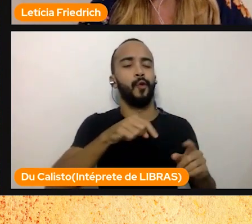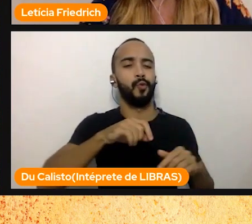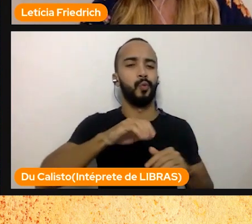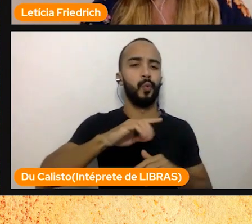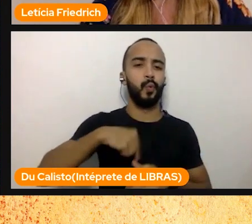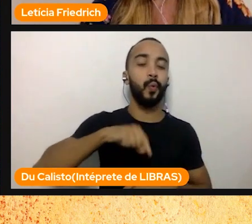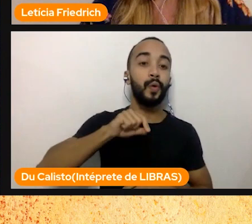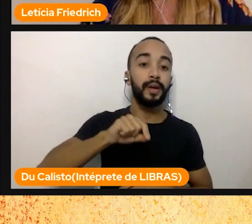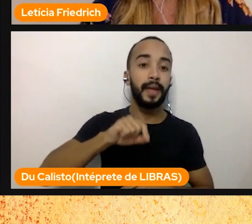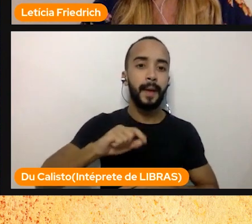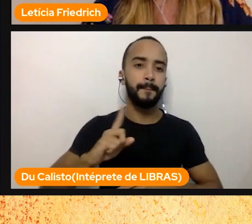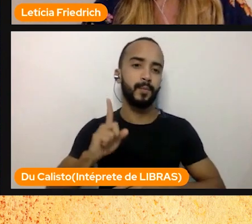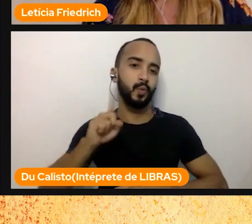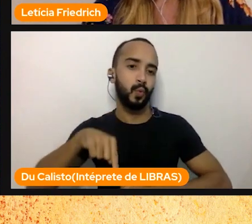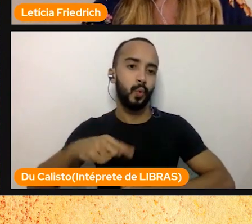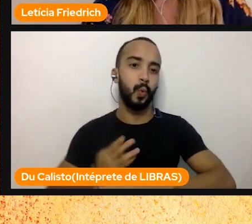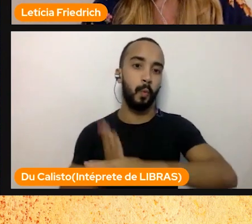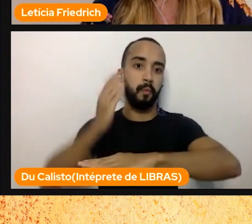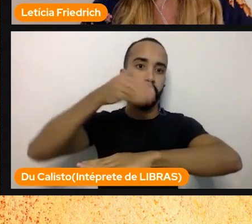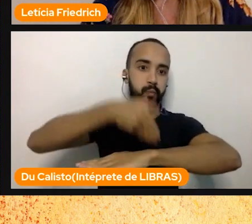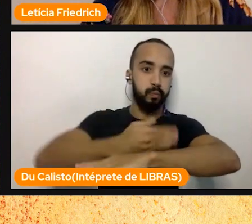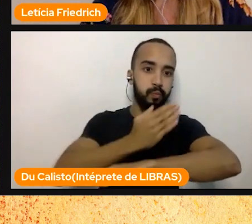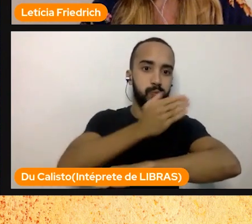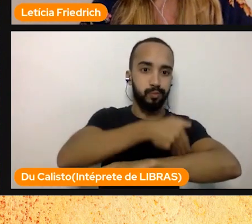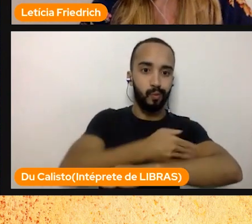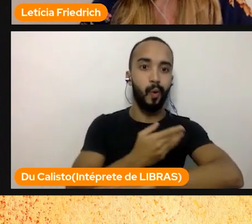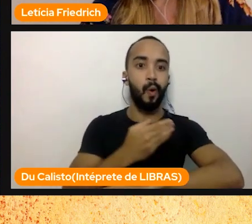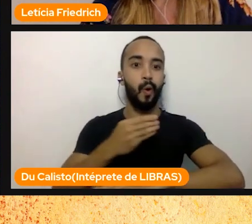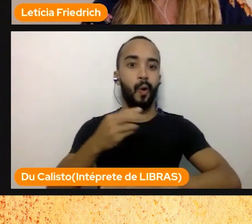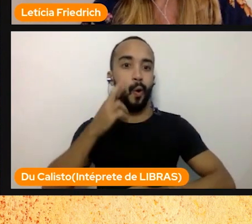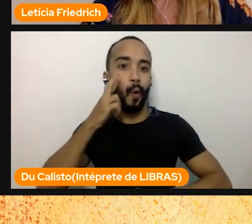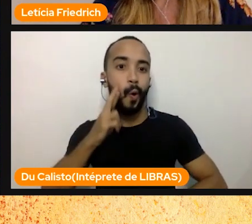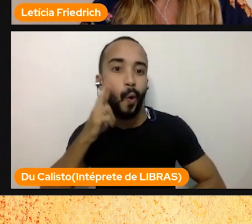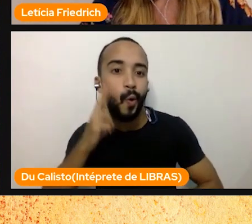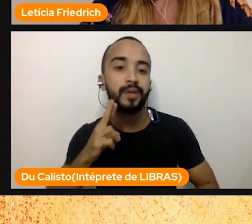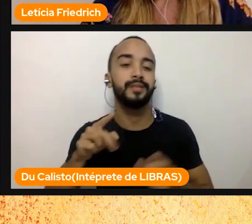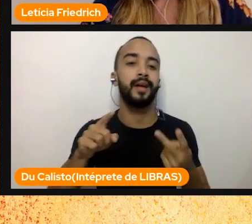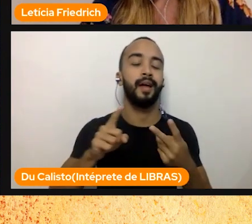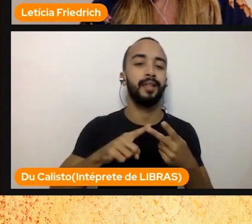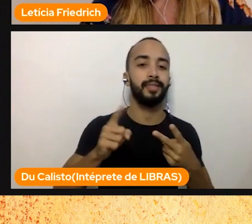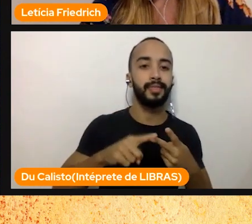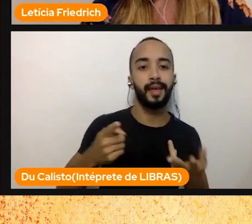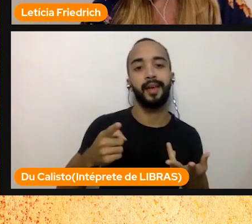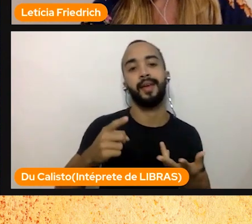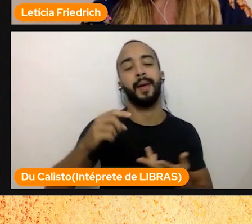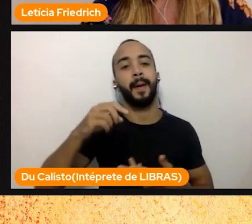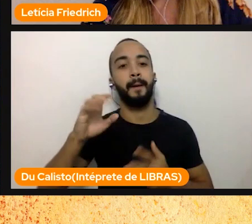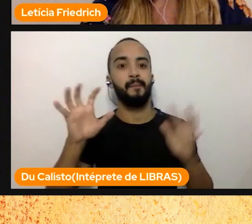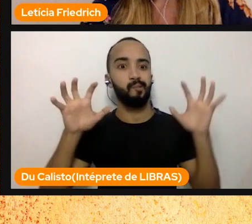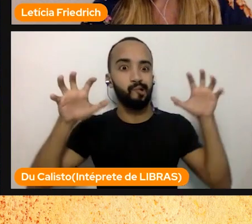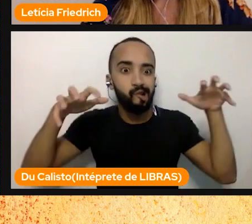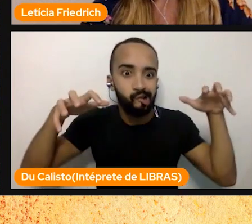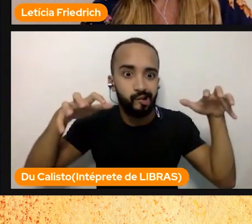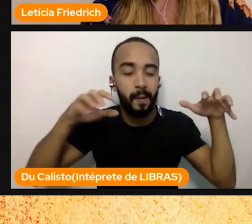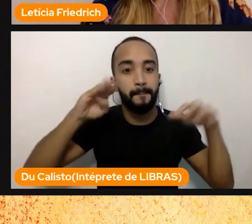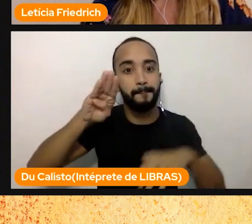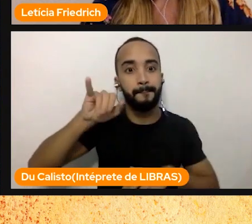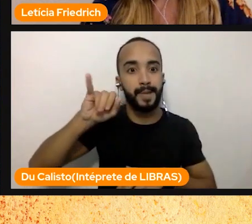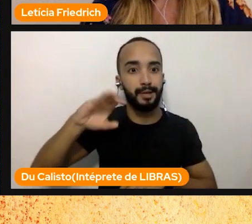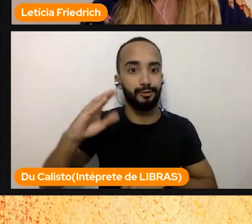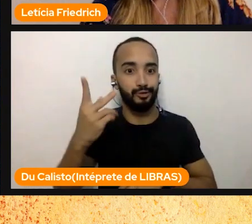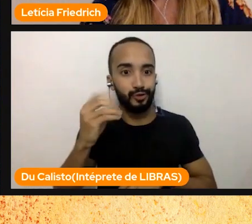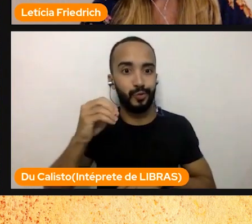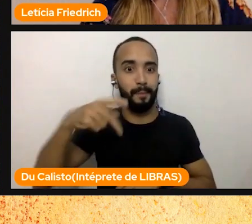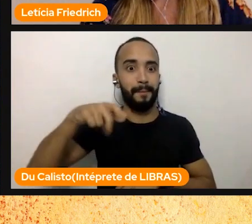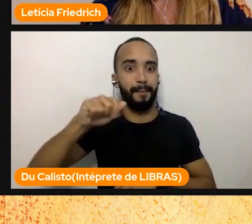brinca muito tem a Chibamba, tem a Cabra Cabriola, que é o Bicho-Papão. Então é bem bacana, assim, Júlio. É uma jornada bem